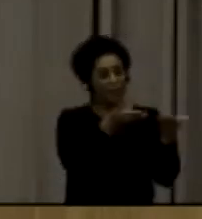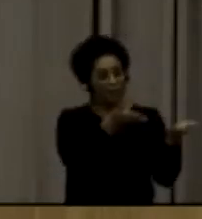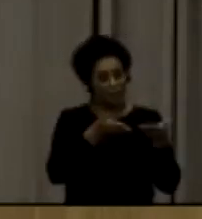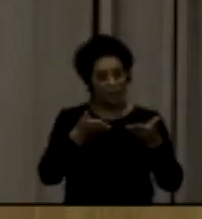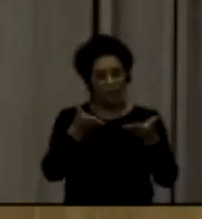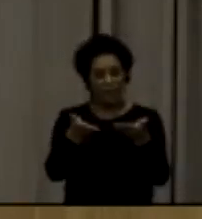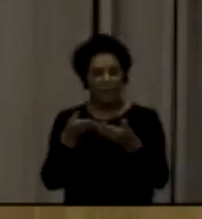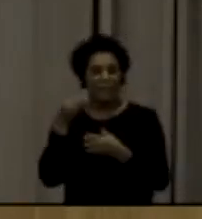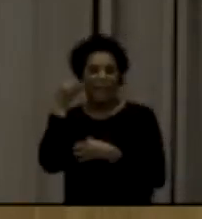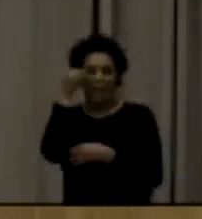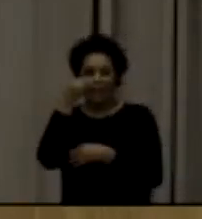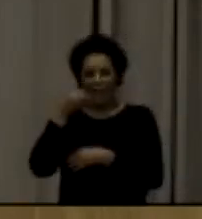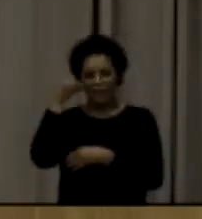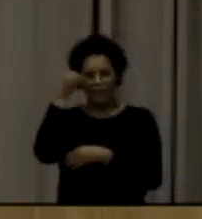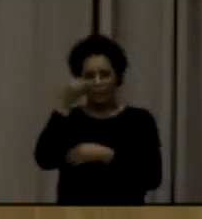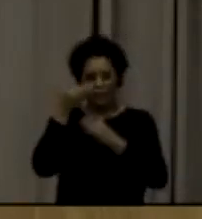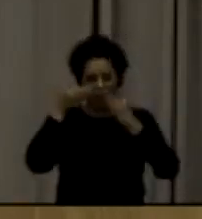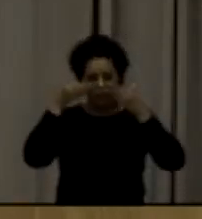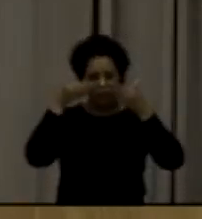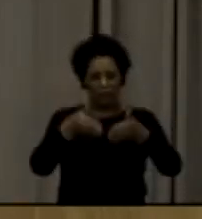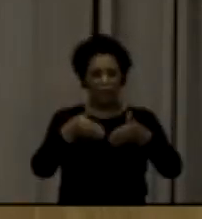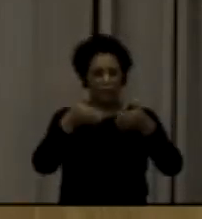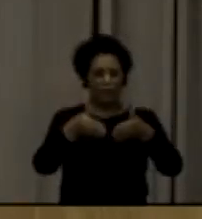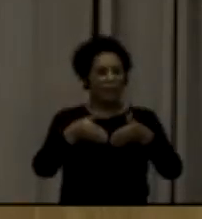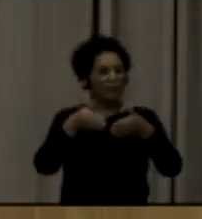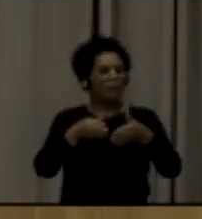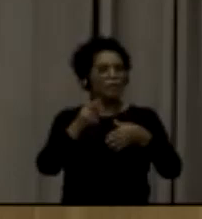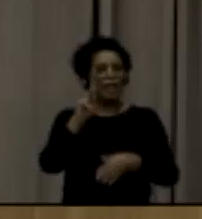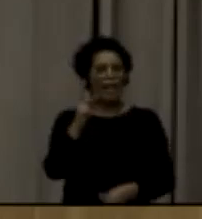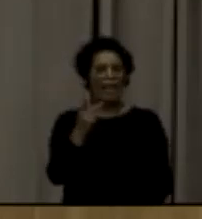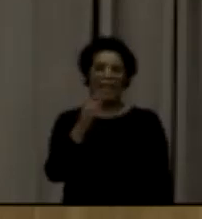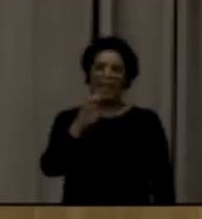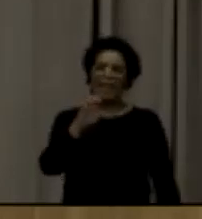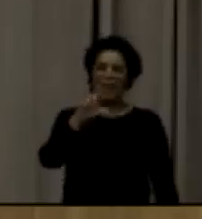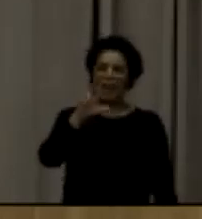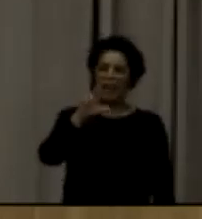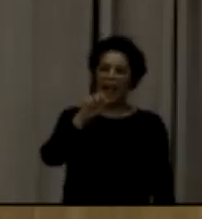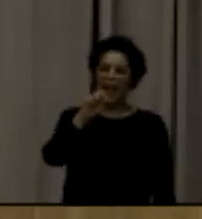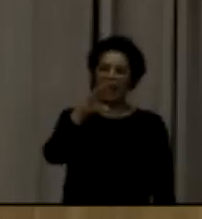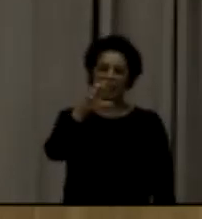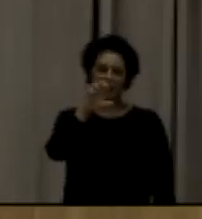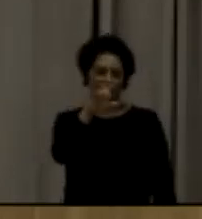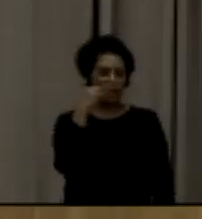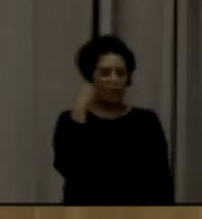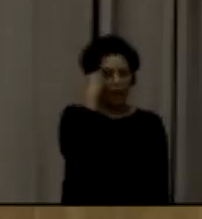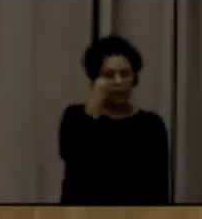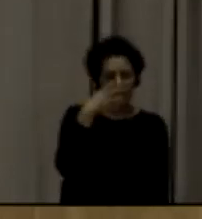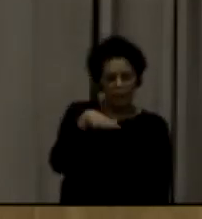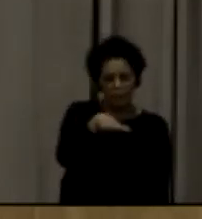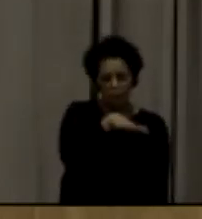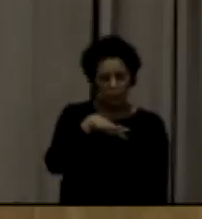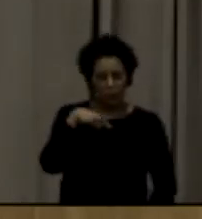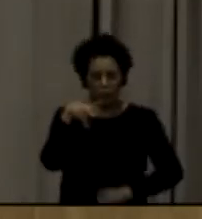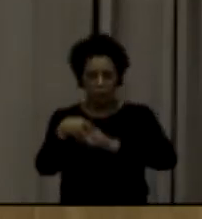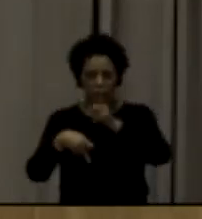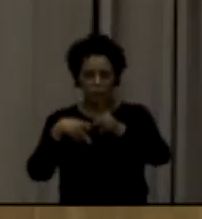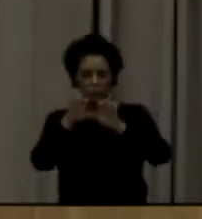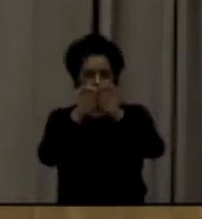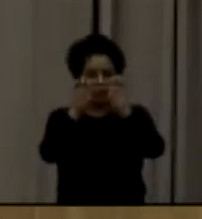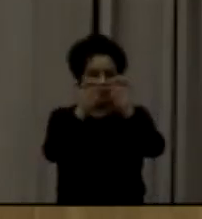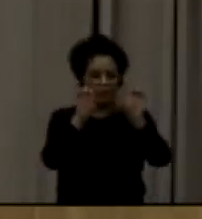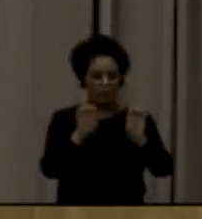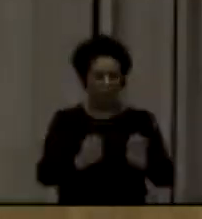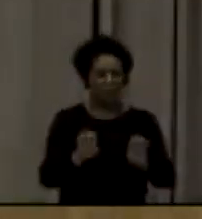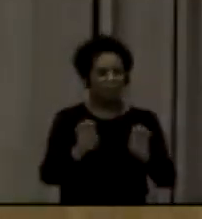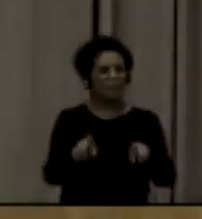às experiências, voltando àquele tema de Heracles. Então, nós teremos experiências locais, assentamentos populares,